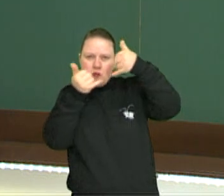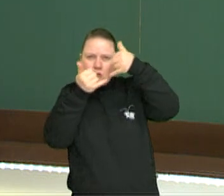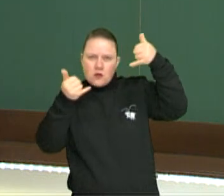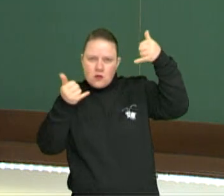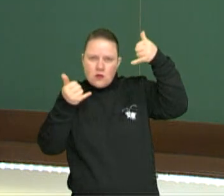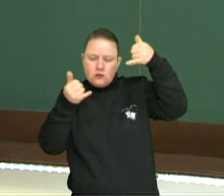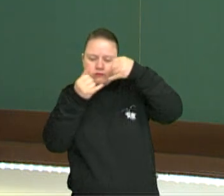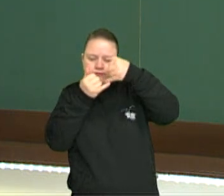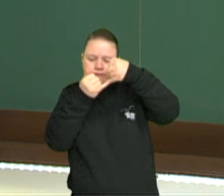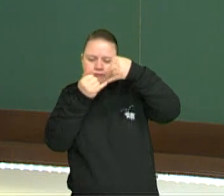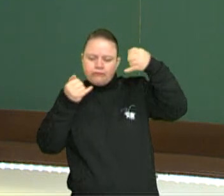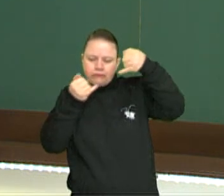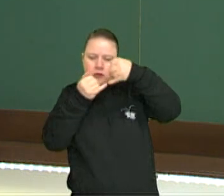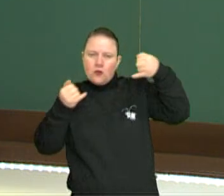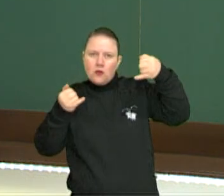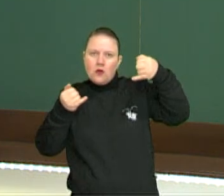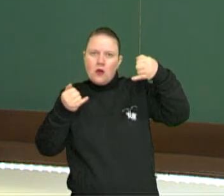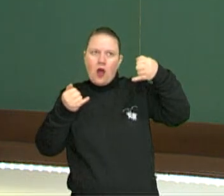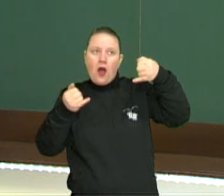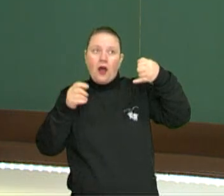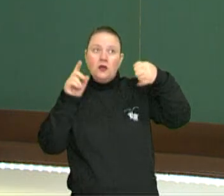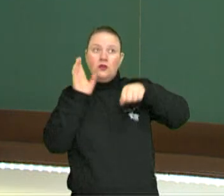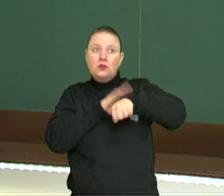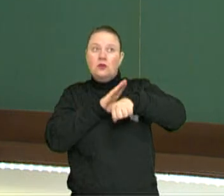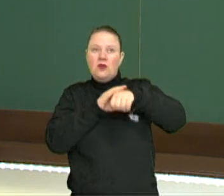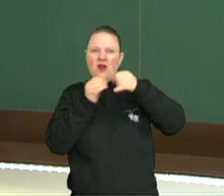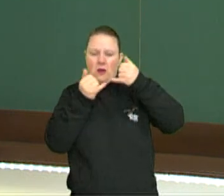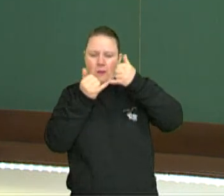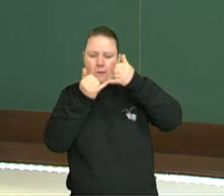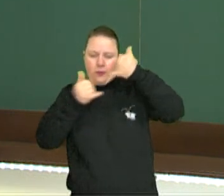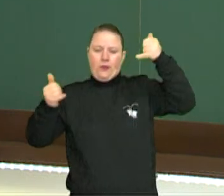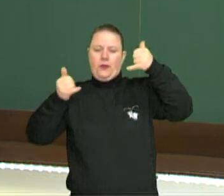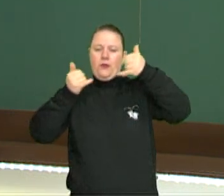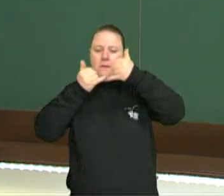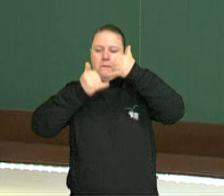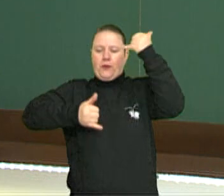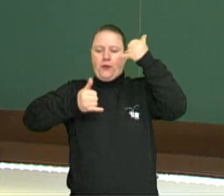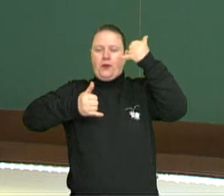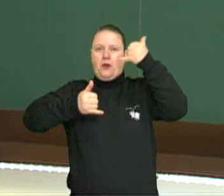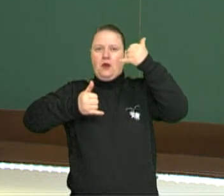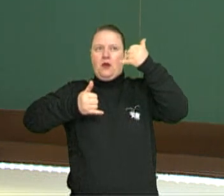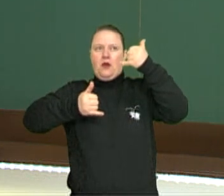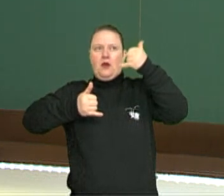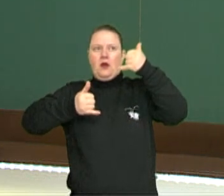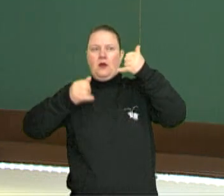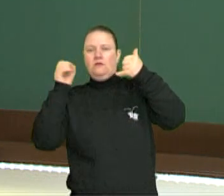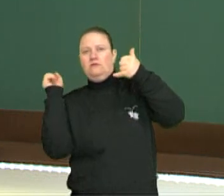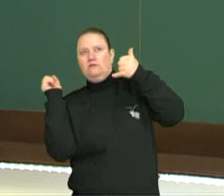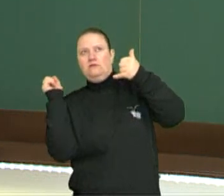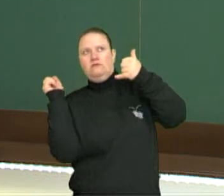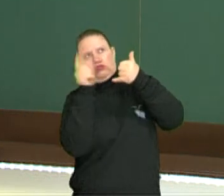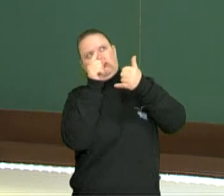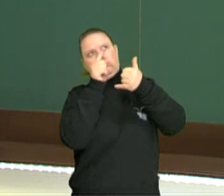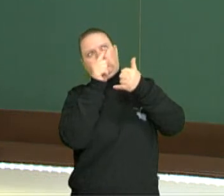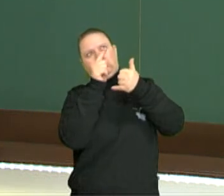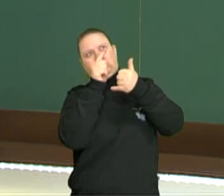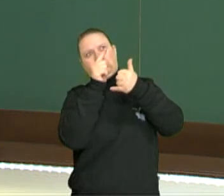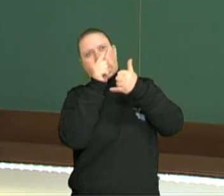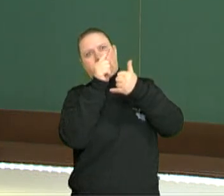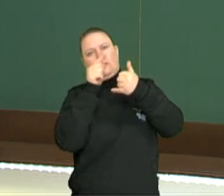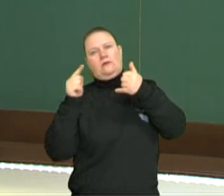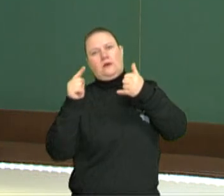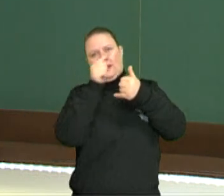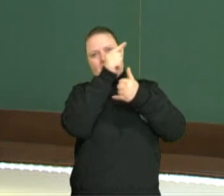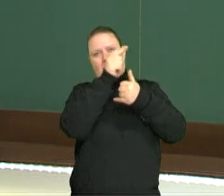cordinha. No momento que essa corda se rompe, a sua tendência é ir tangente à trajetória, ou seja, né, em linha